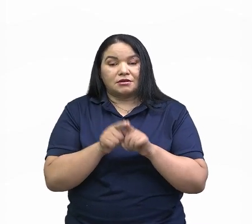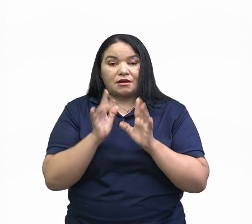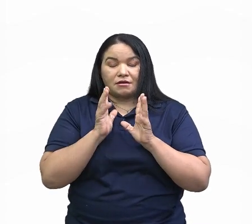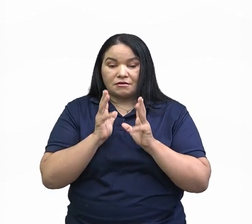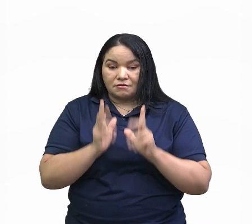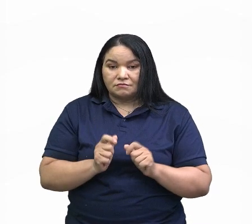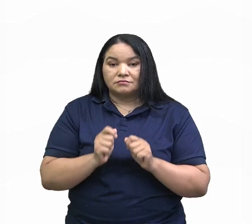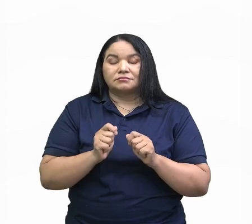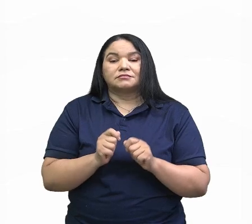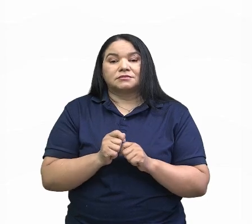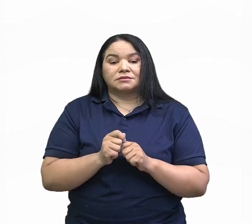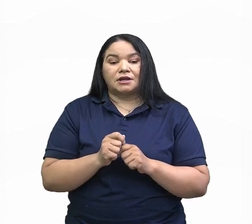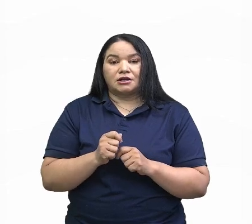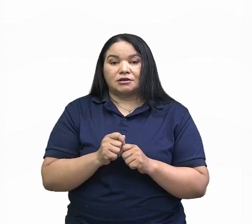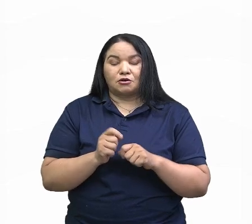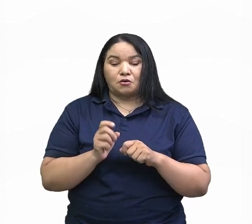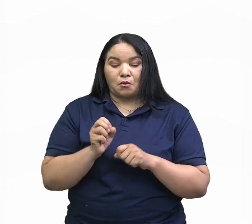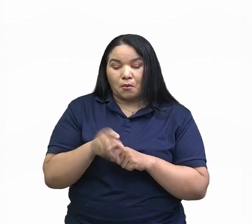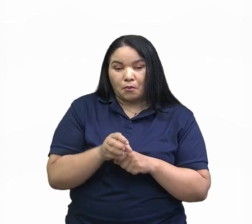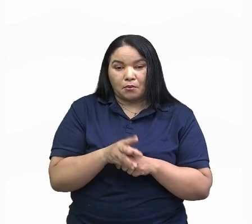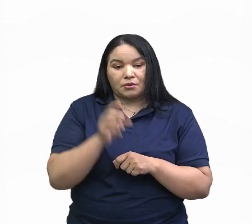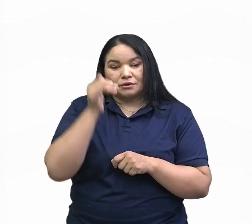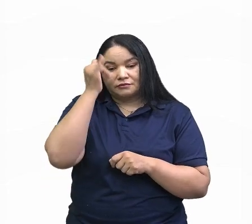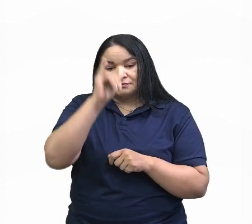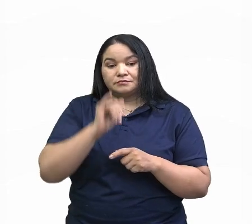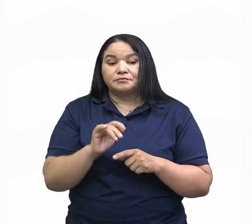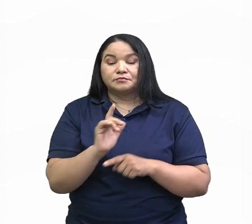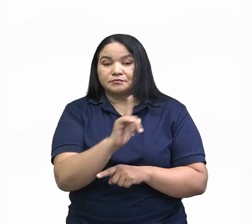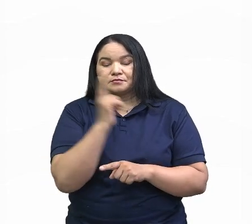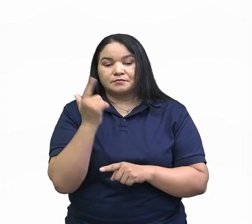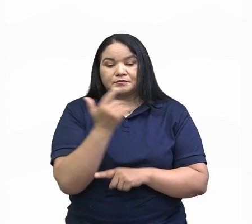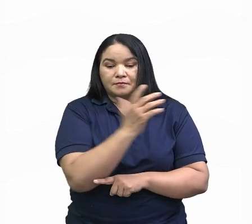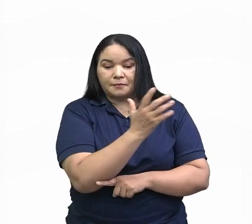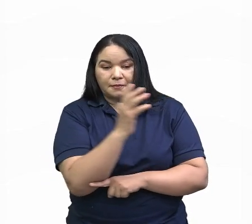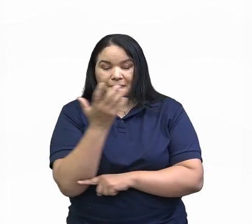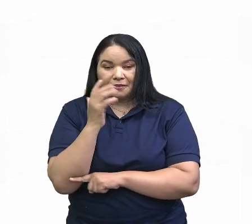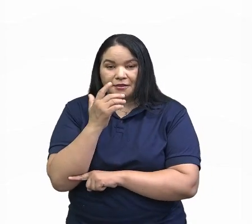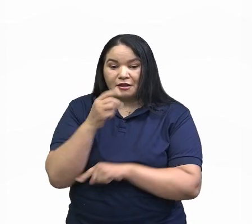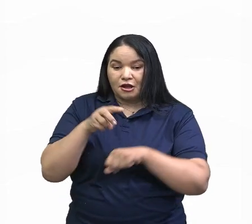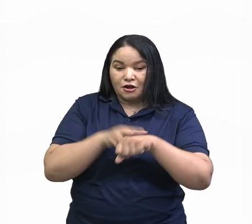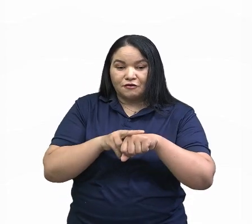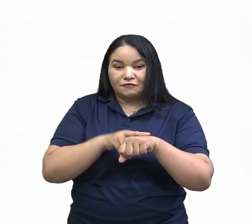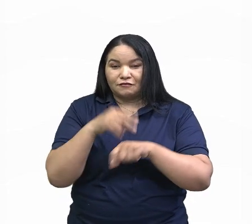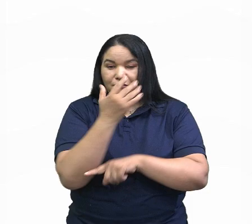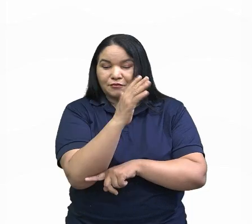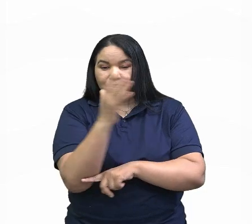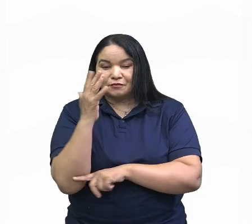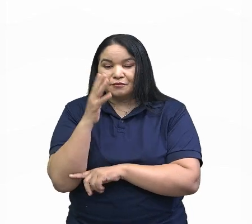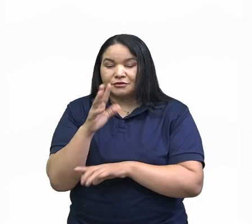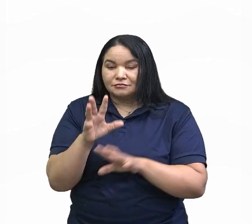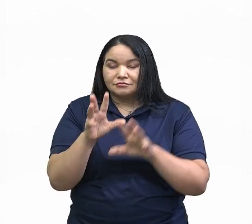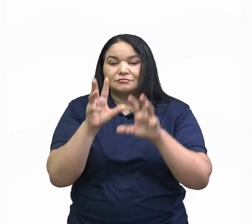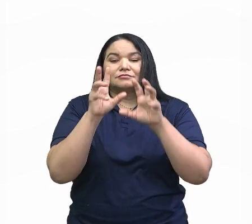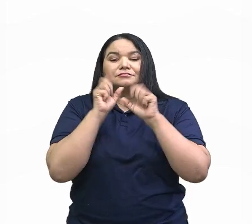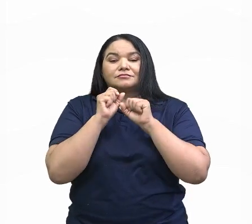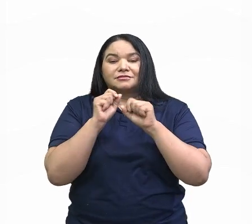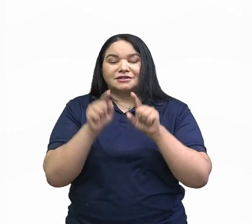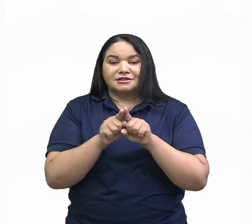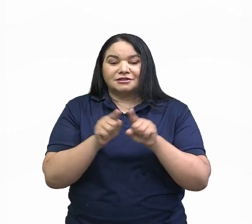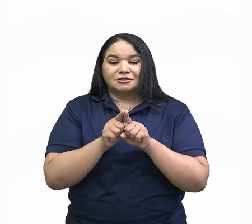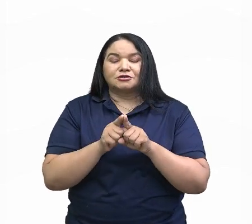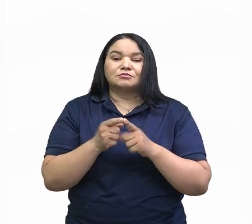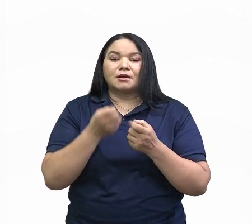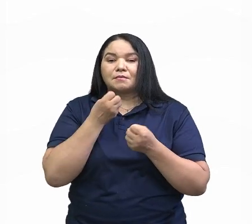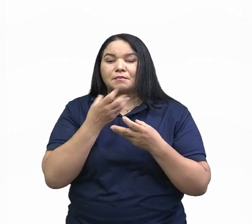a gente observa a implantação de áreas verdes urbanas, que melhora a qualidade do ar, reduz o estresse e